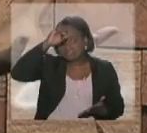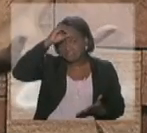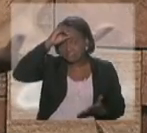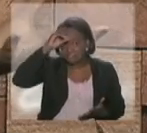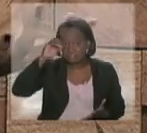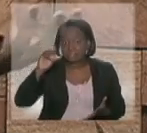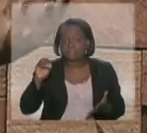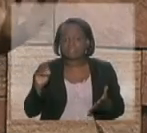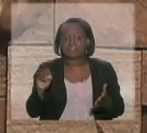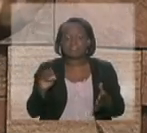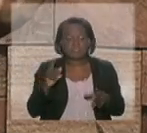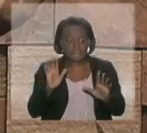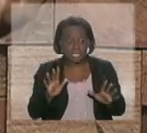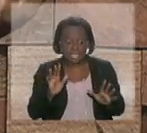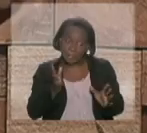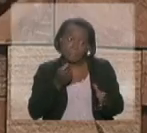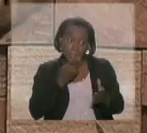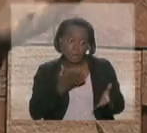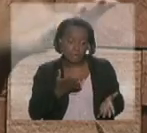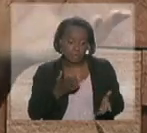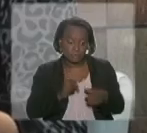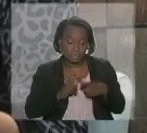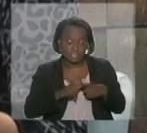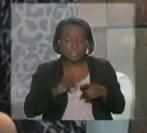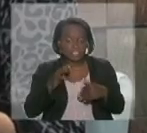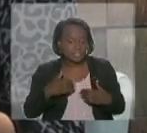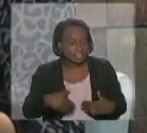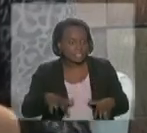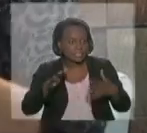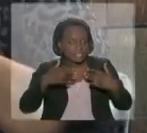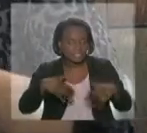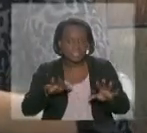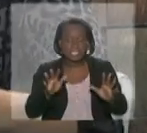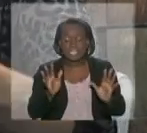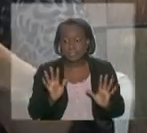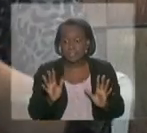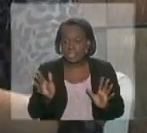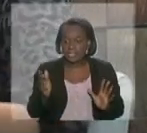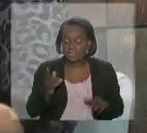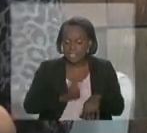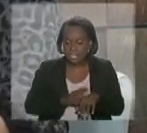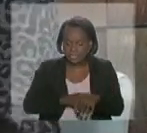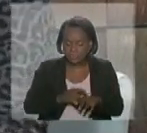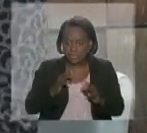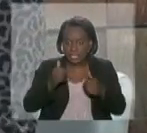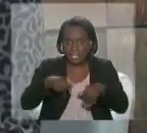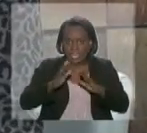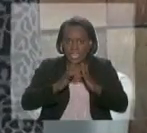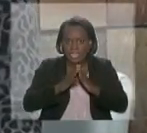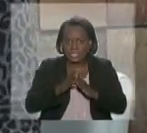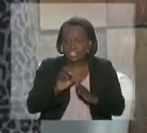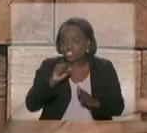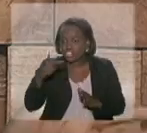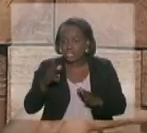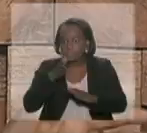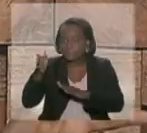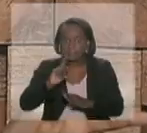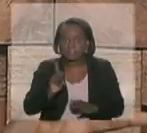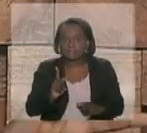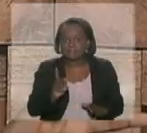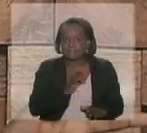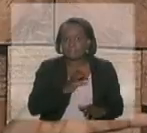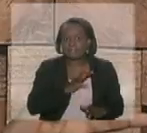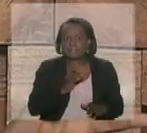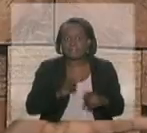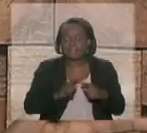acontecer com a minha vida e aí eu não que de certa forma foi até bom né porque aí você foi deixando a coisa andar né É mas eu fiquei um tempo fo dentro de casa sem